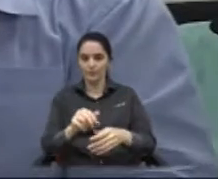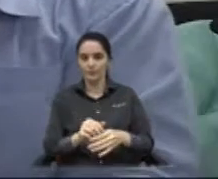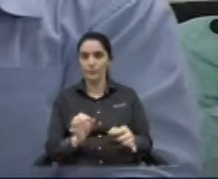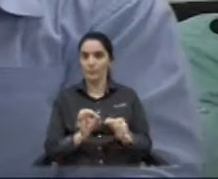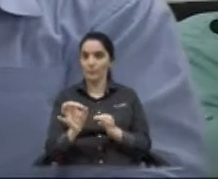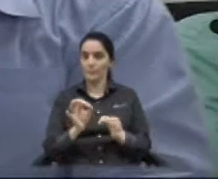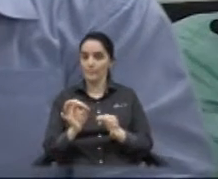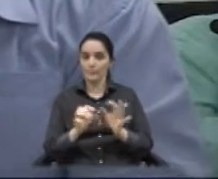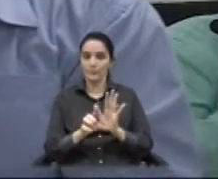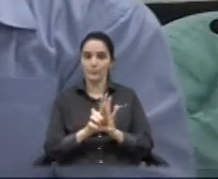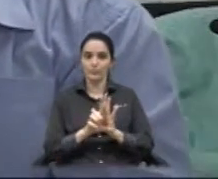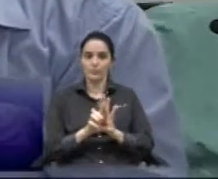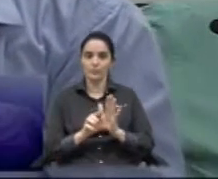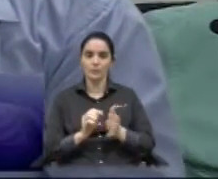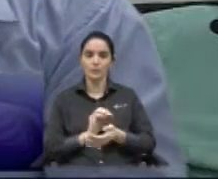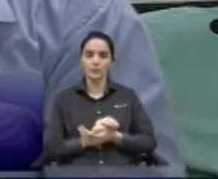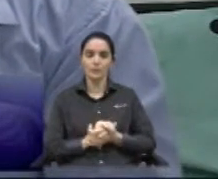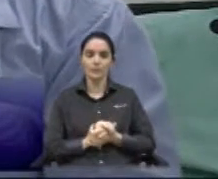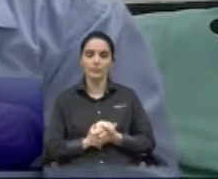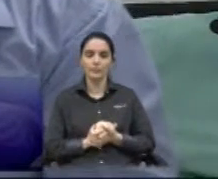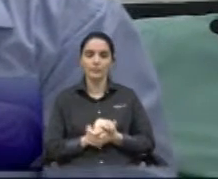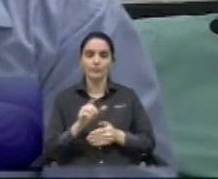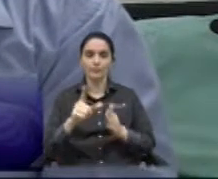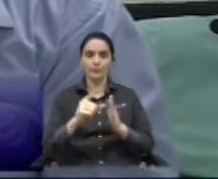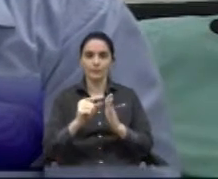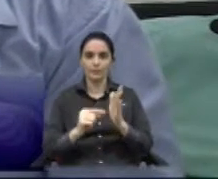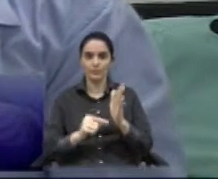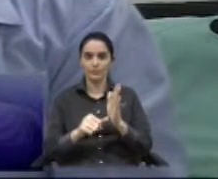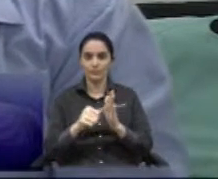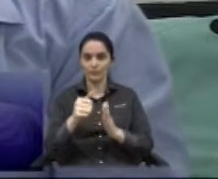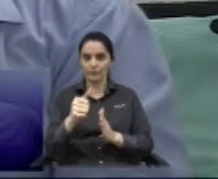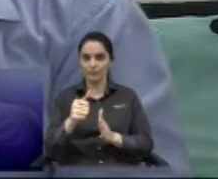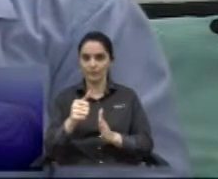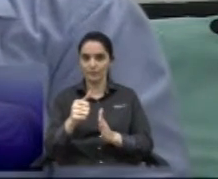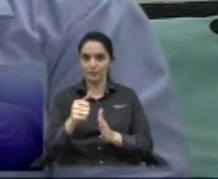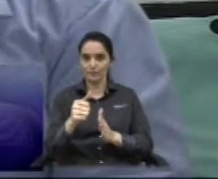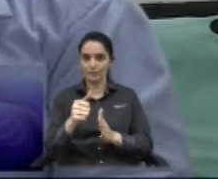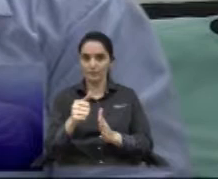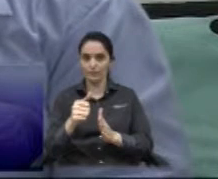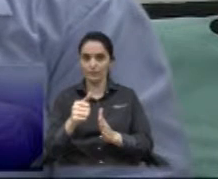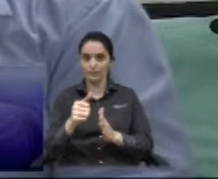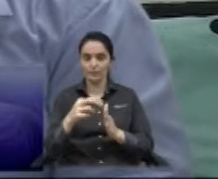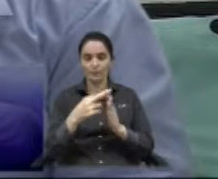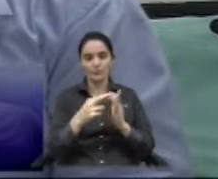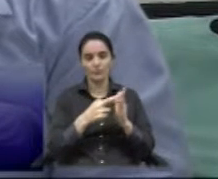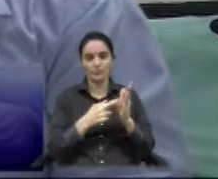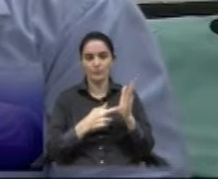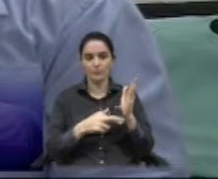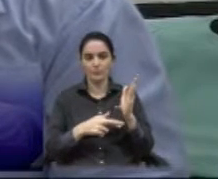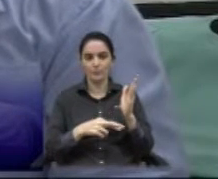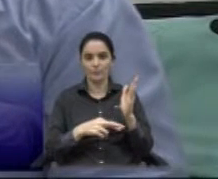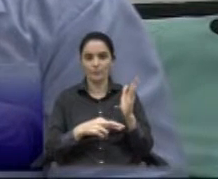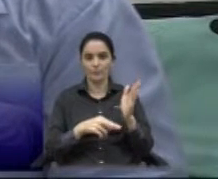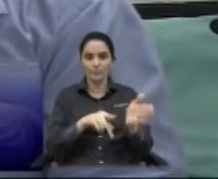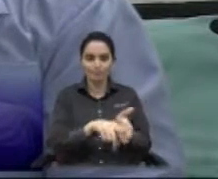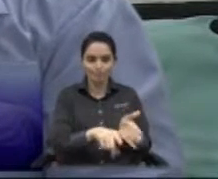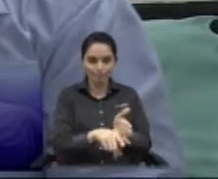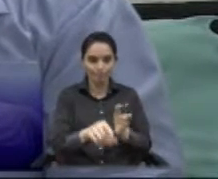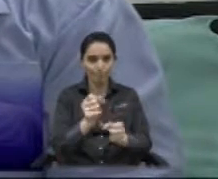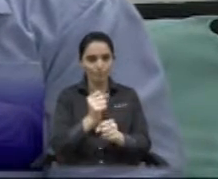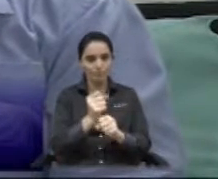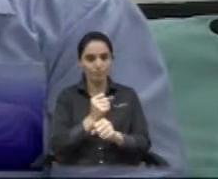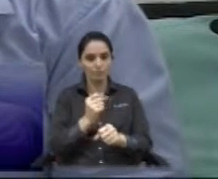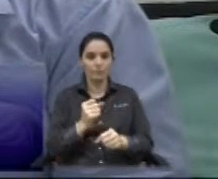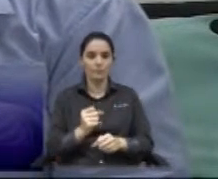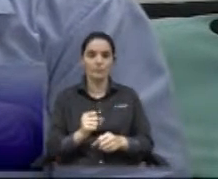senhor presidente, que no artigo 1º, os relatórios e medições de obras e serviços públicos no